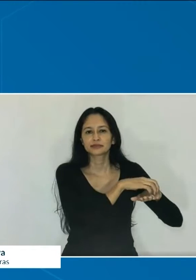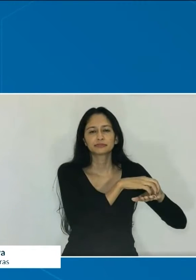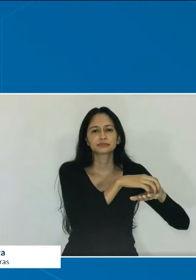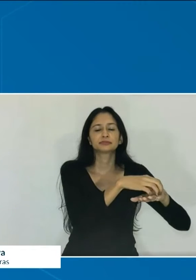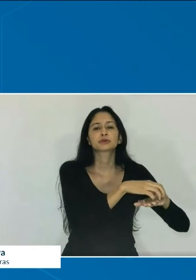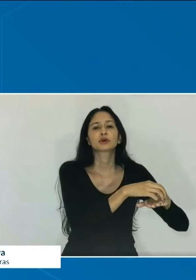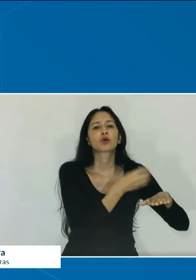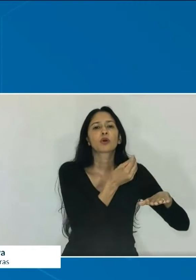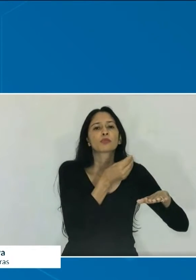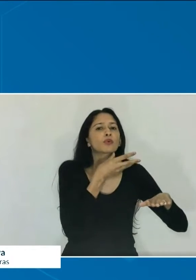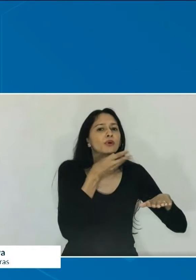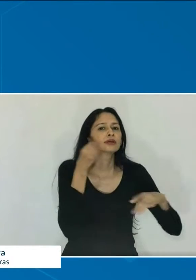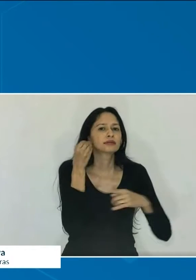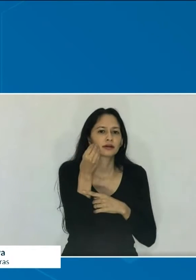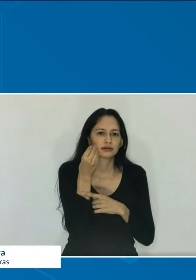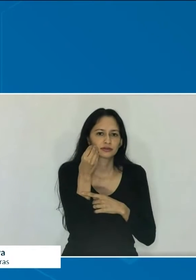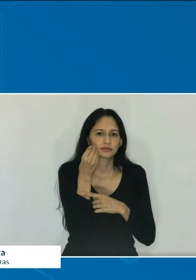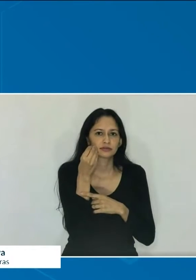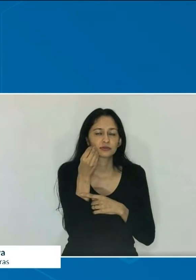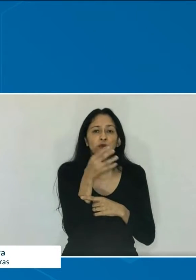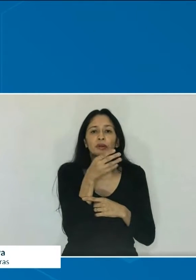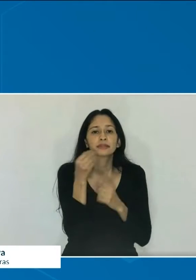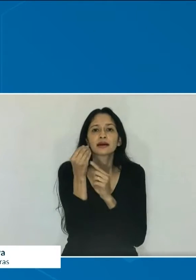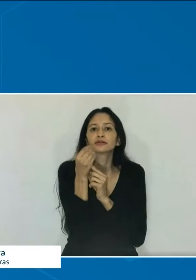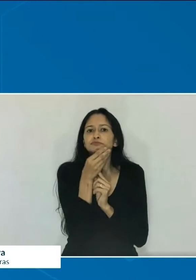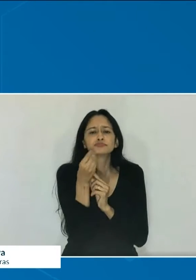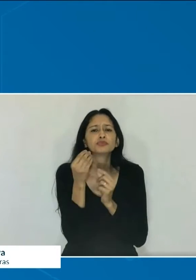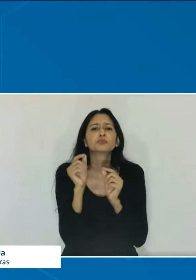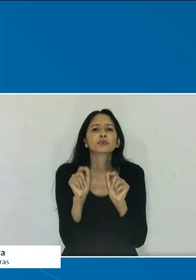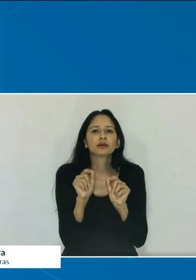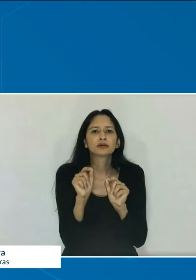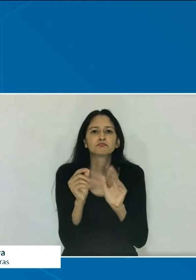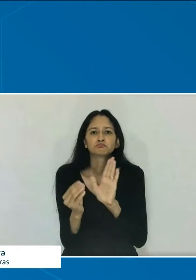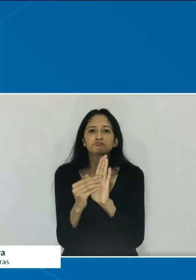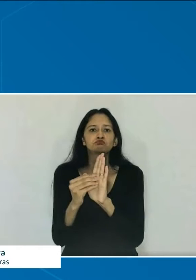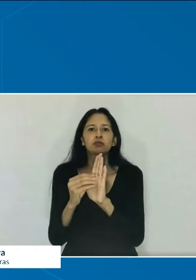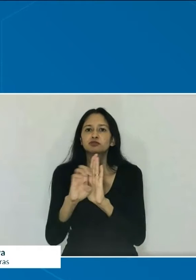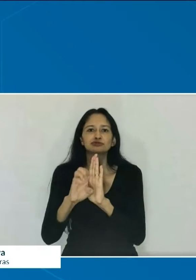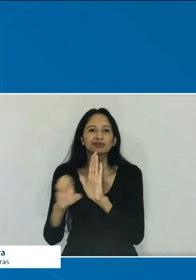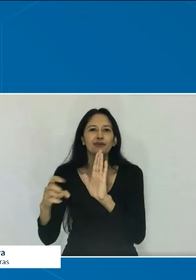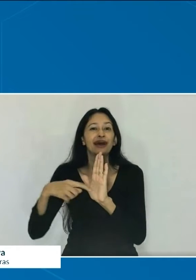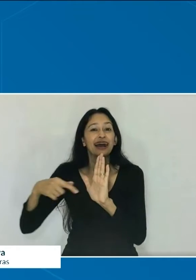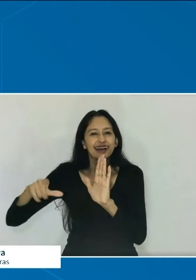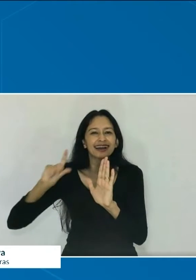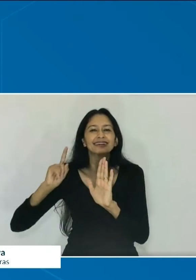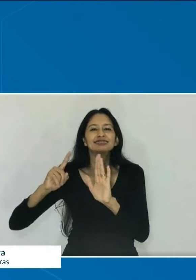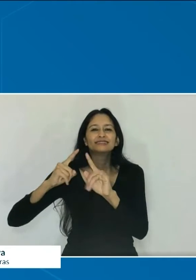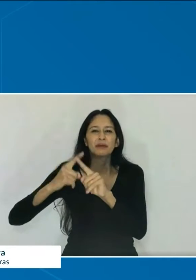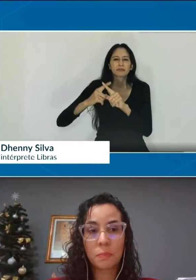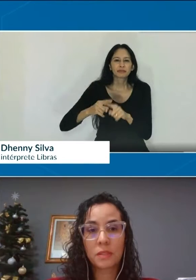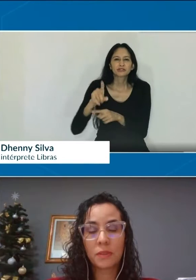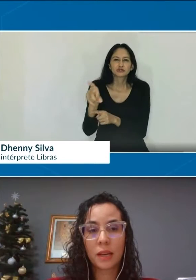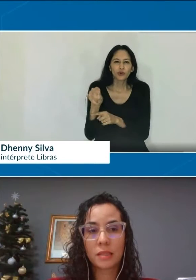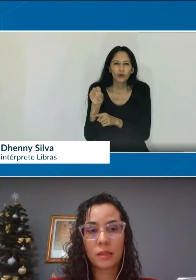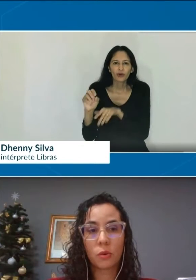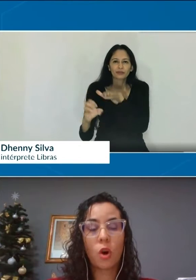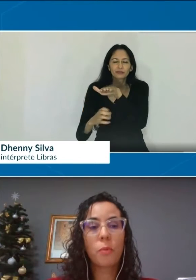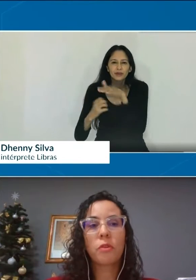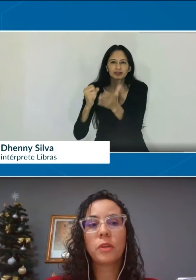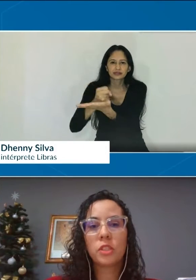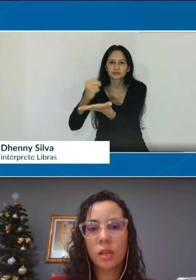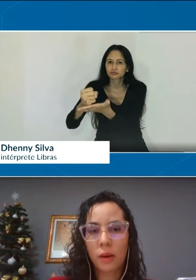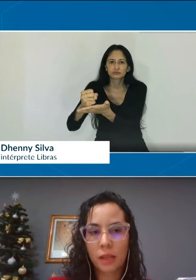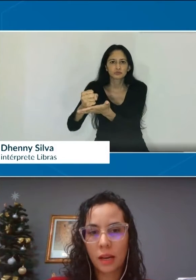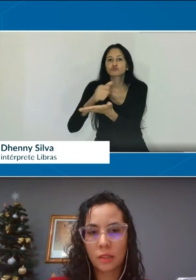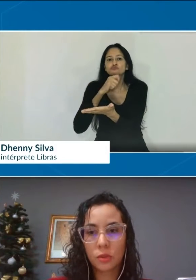qualidade? O contrato não traz, muitas vezes... Não descreve isso, né? Não traz essa especificação.